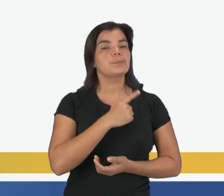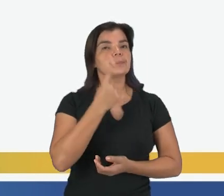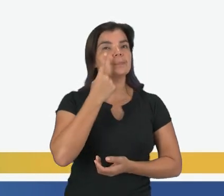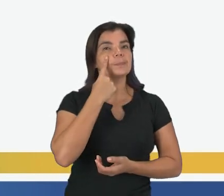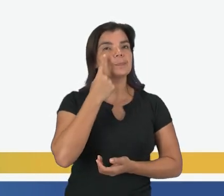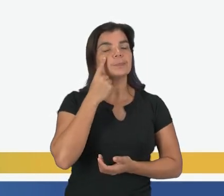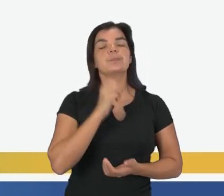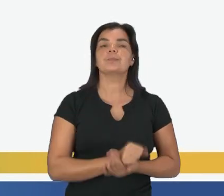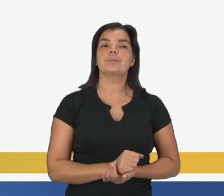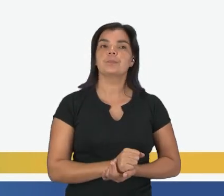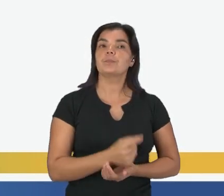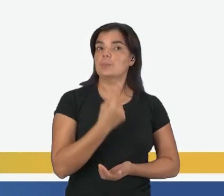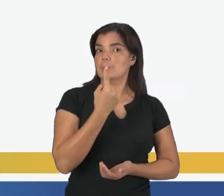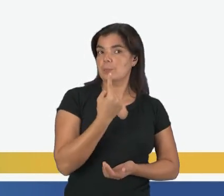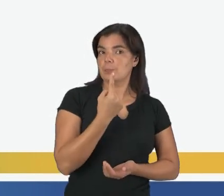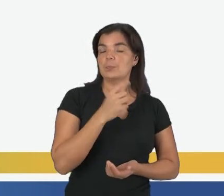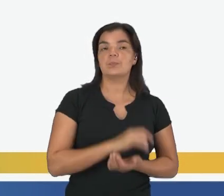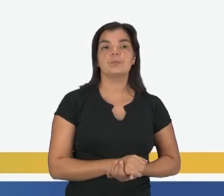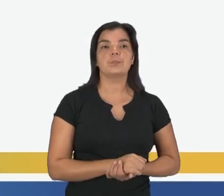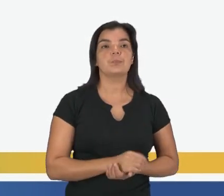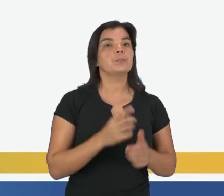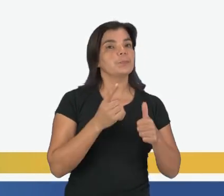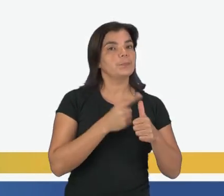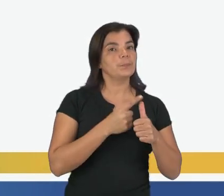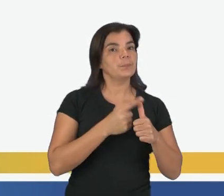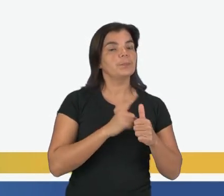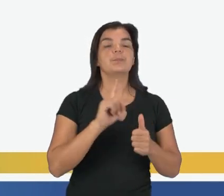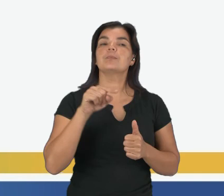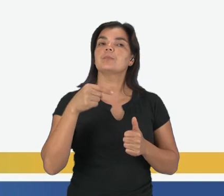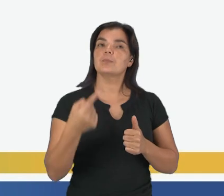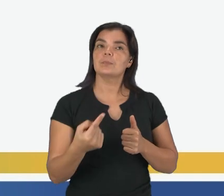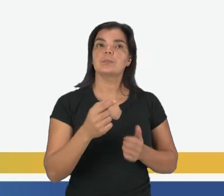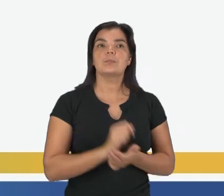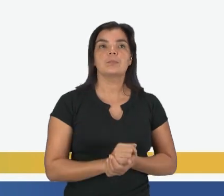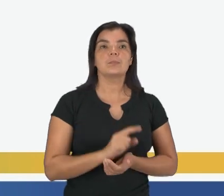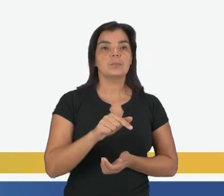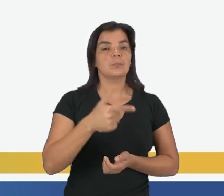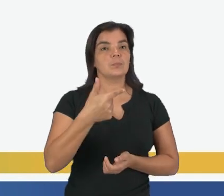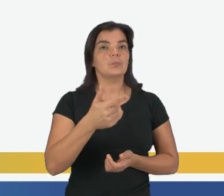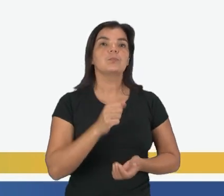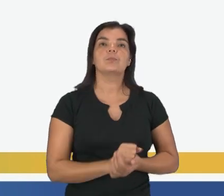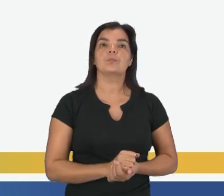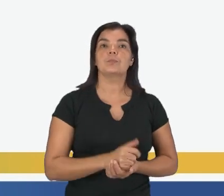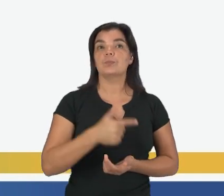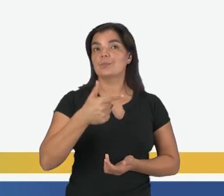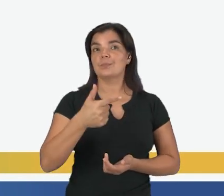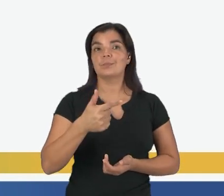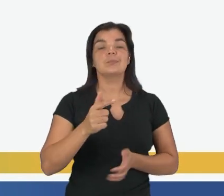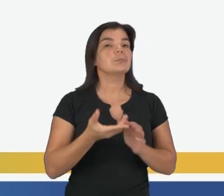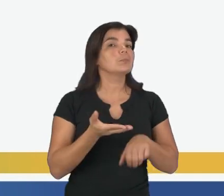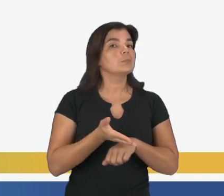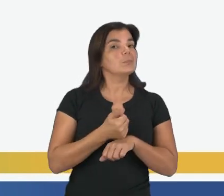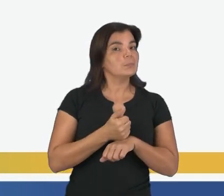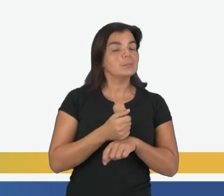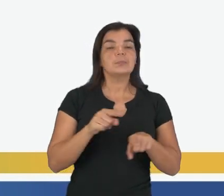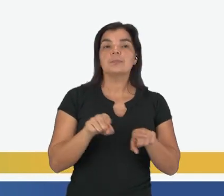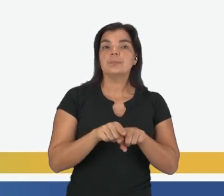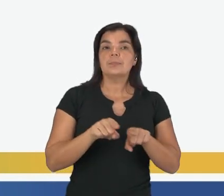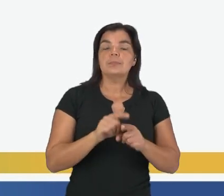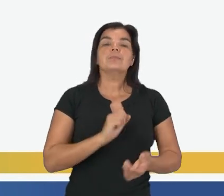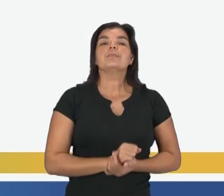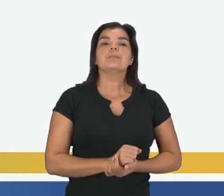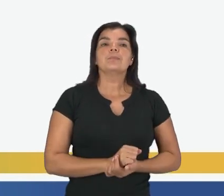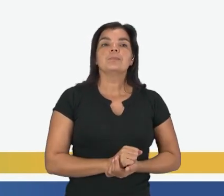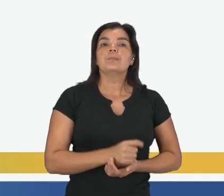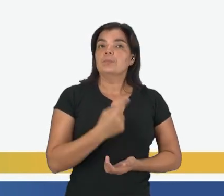observar esse número inteiro como o primeiro. E depois o 2 não podia ser, nem logo antes, porque o 2 vem logo